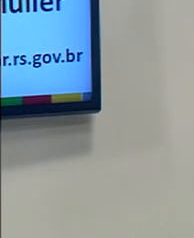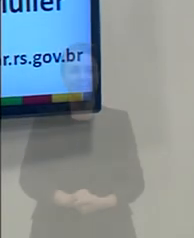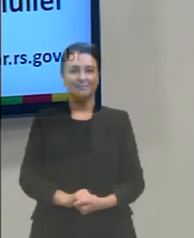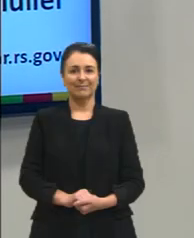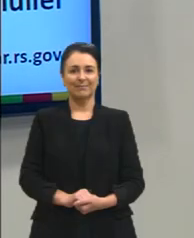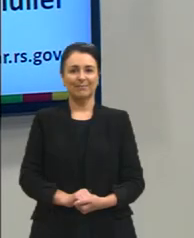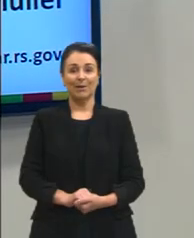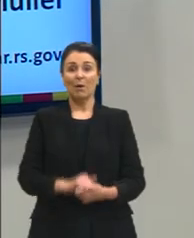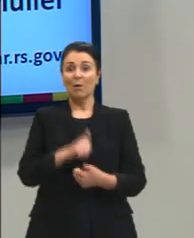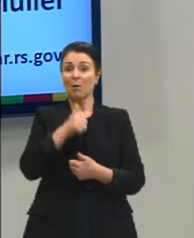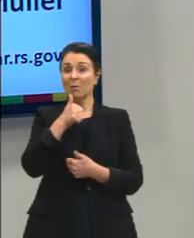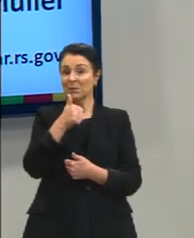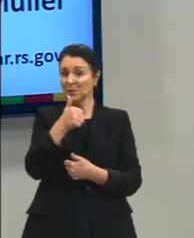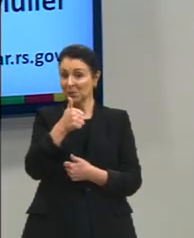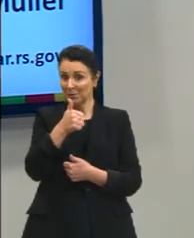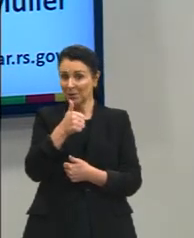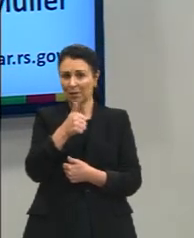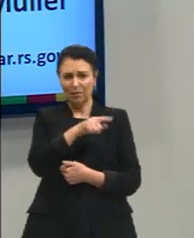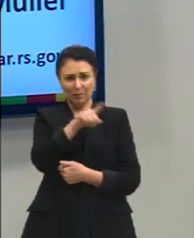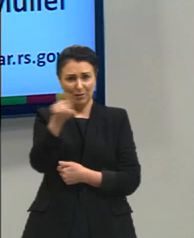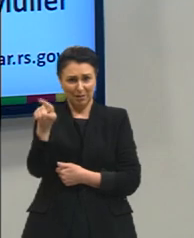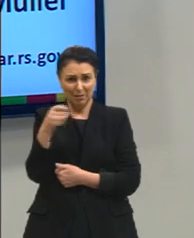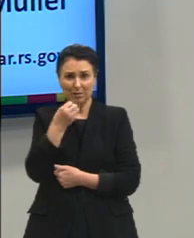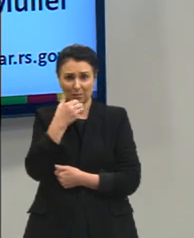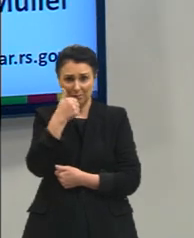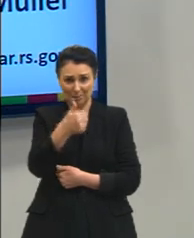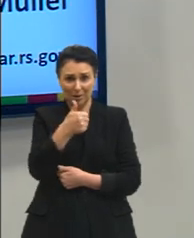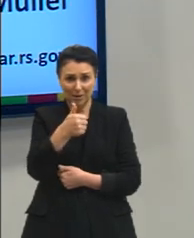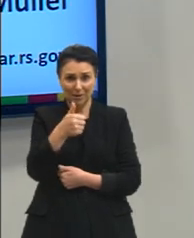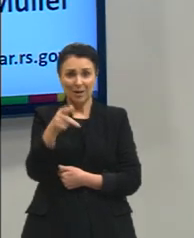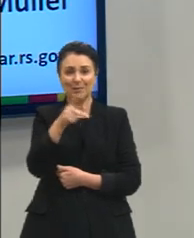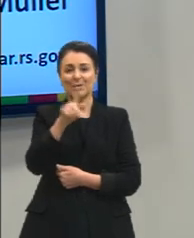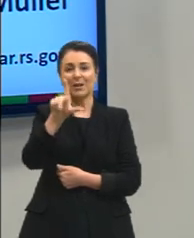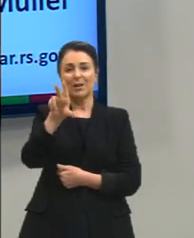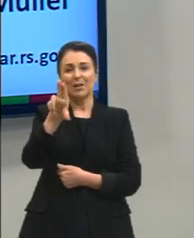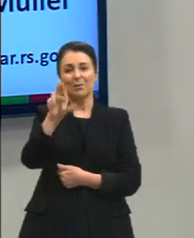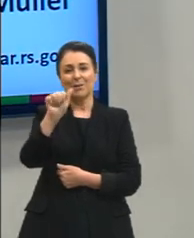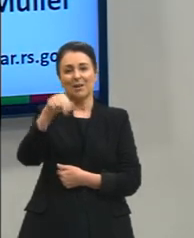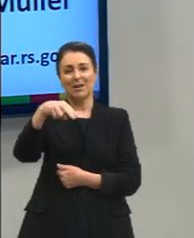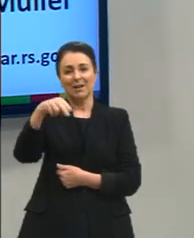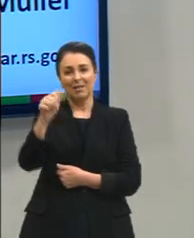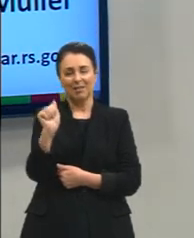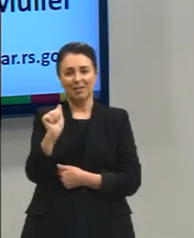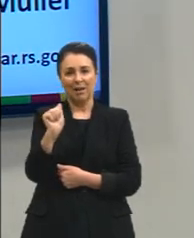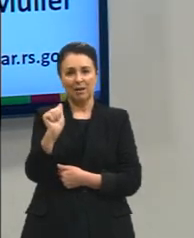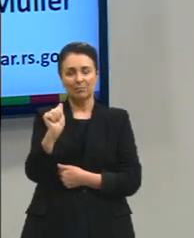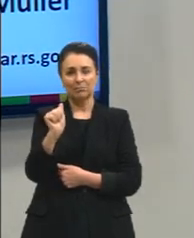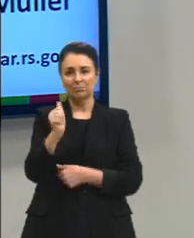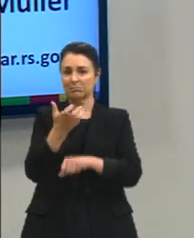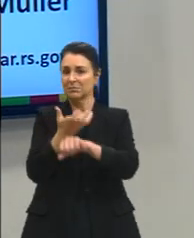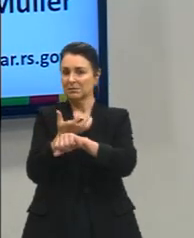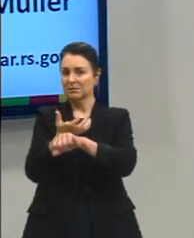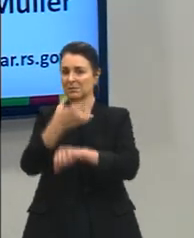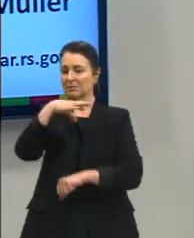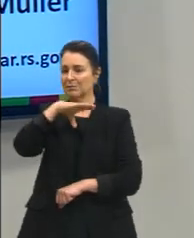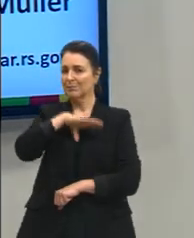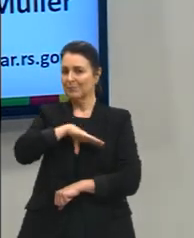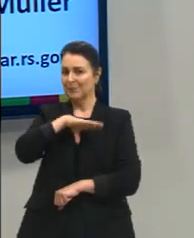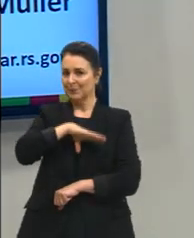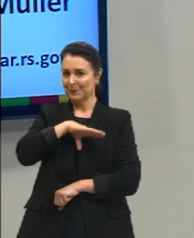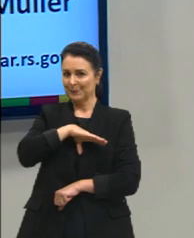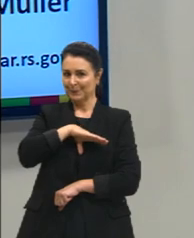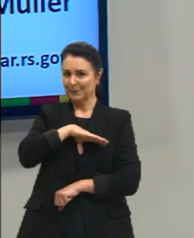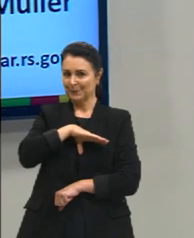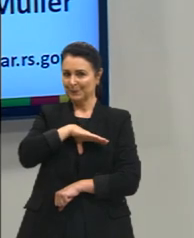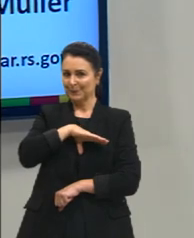e aí pessoal tudo bem com vocês eu sou a professora Luana Miller trabalho com vocês do componente curricular de